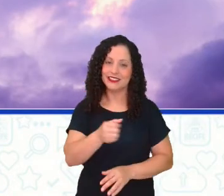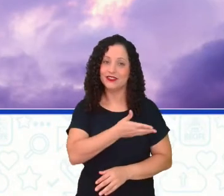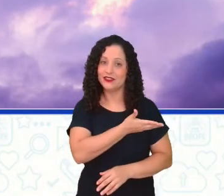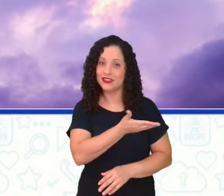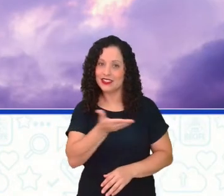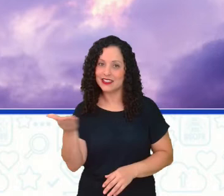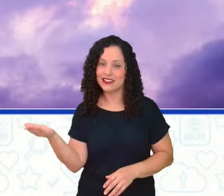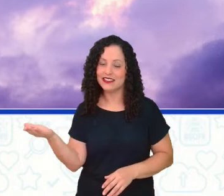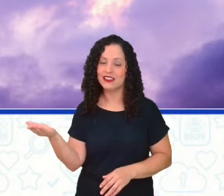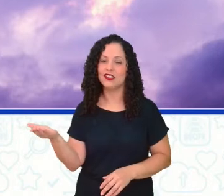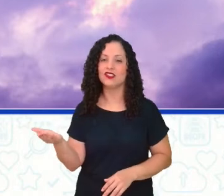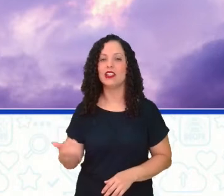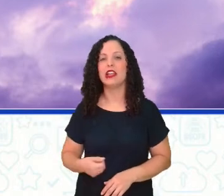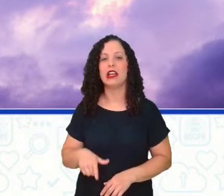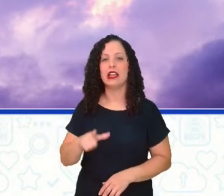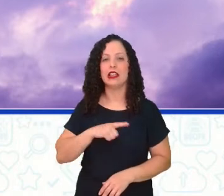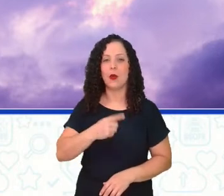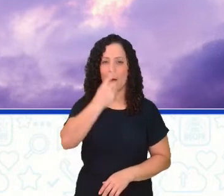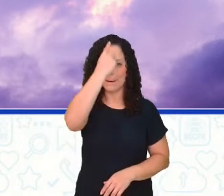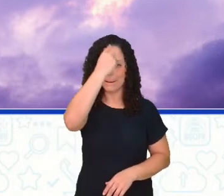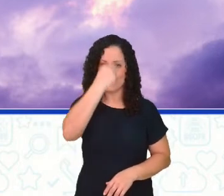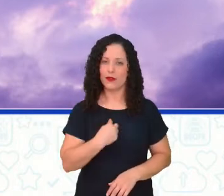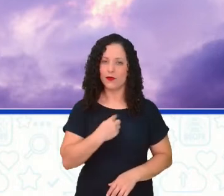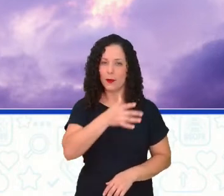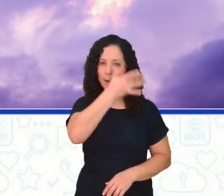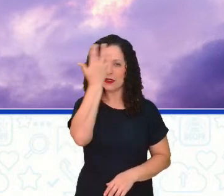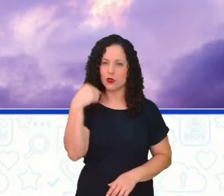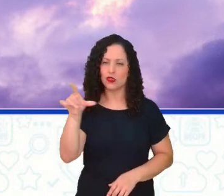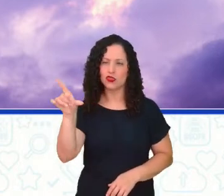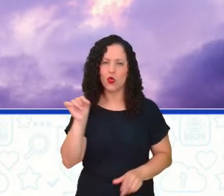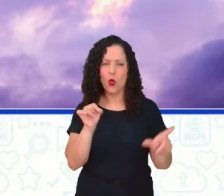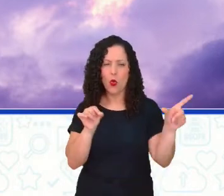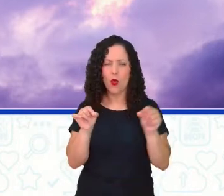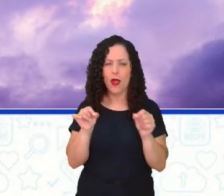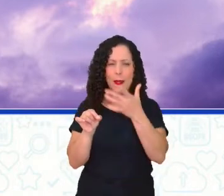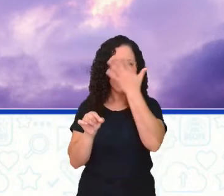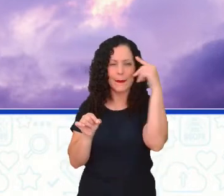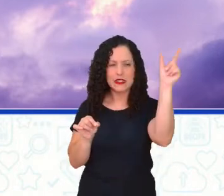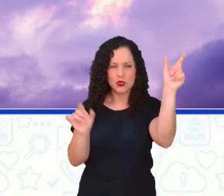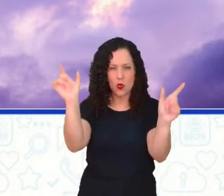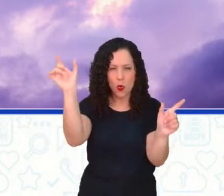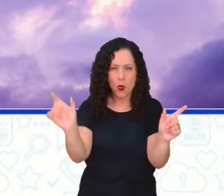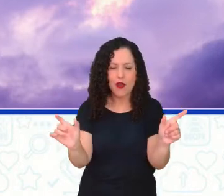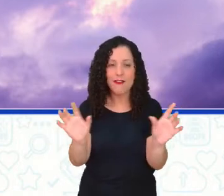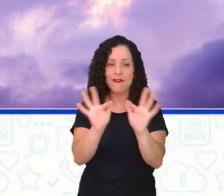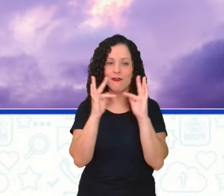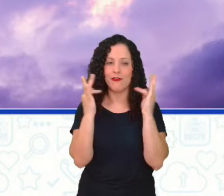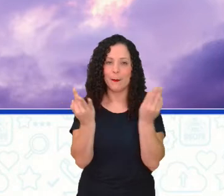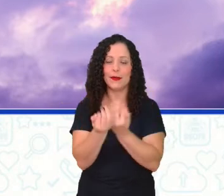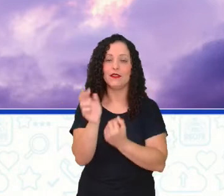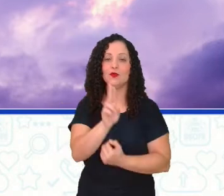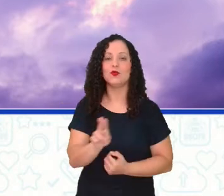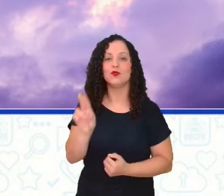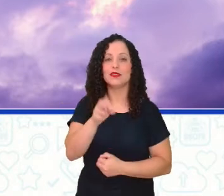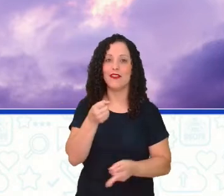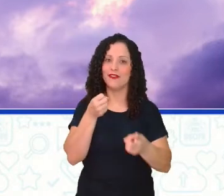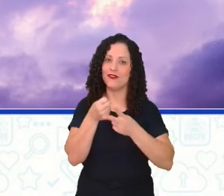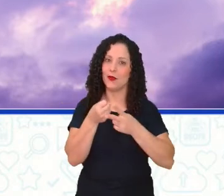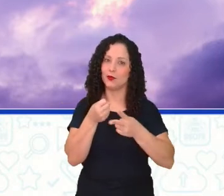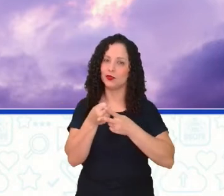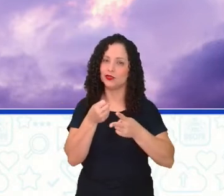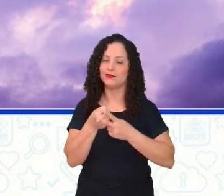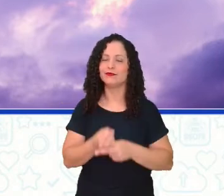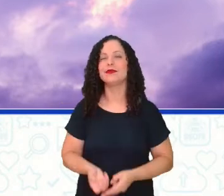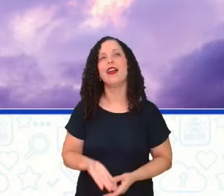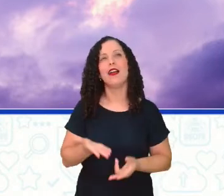vocês tentassem traçar o perfil de alguém da sua família, utilizando um dos verbos mostrados na aula. Então,